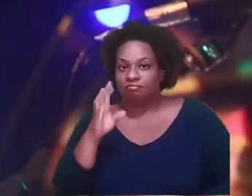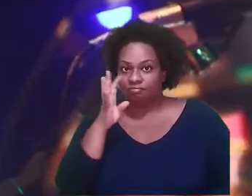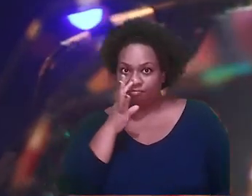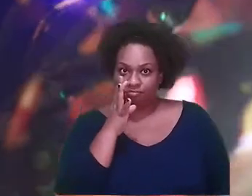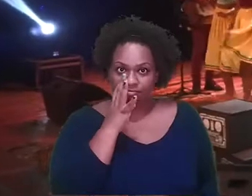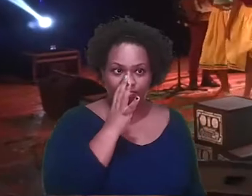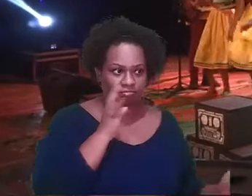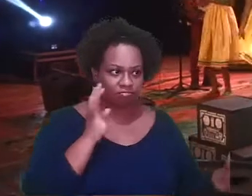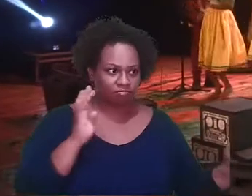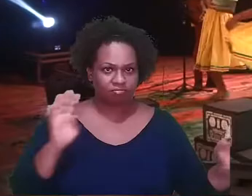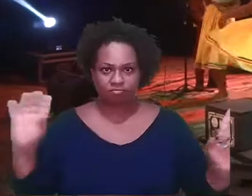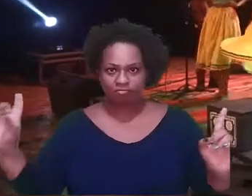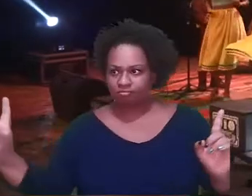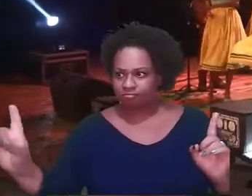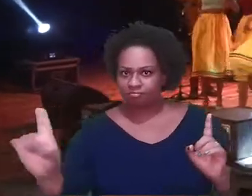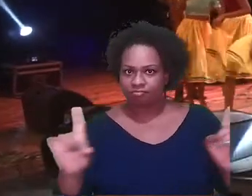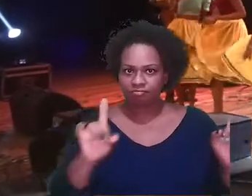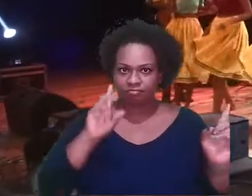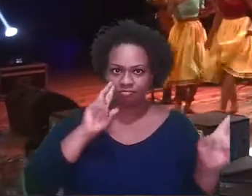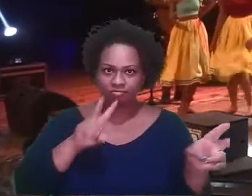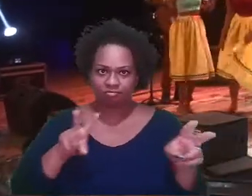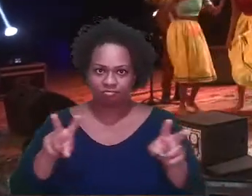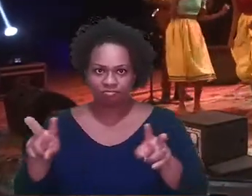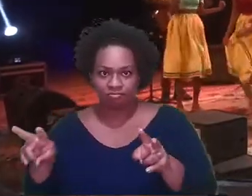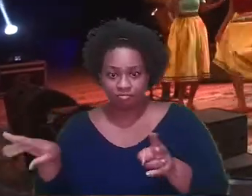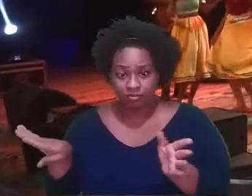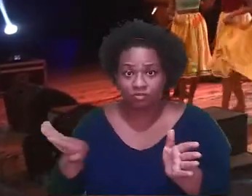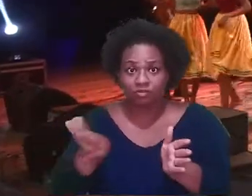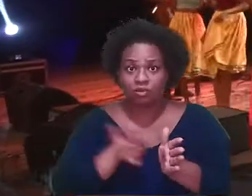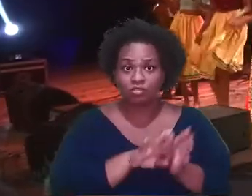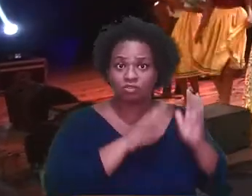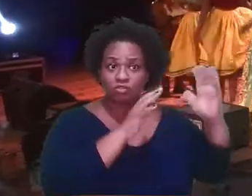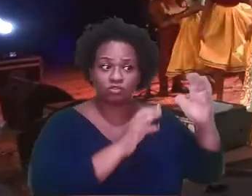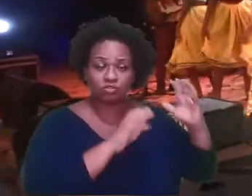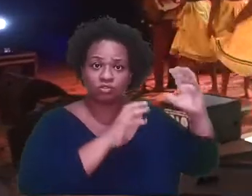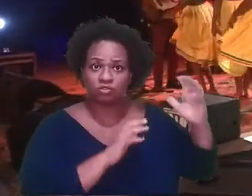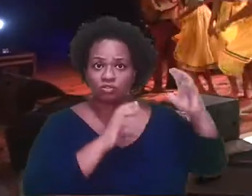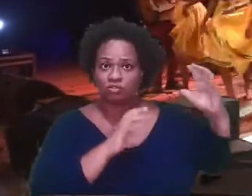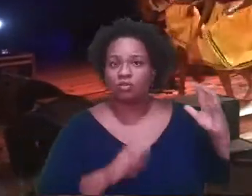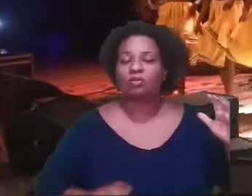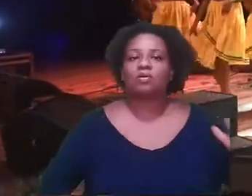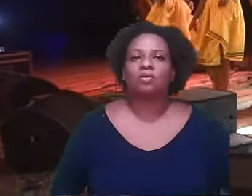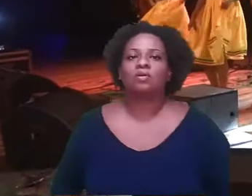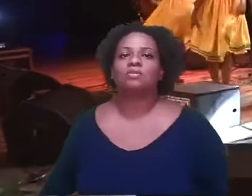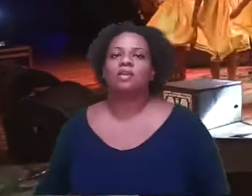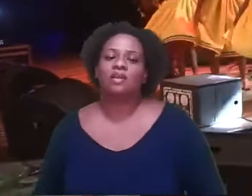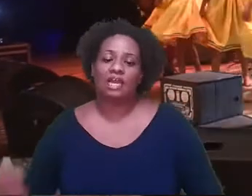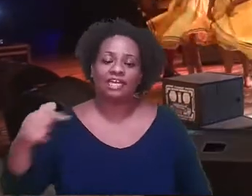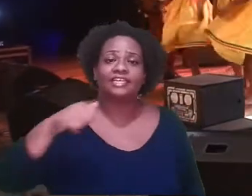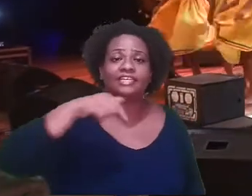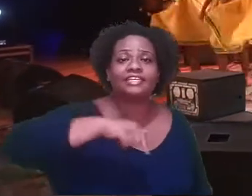querendo a mazuca dançar. Quando mexe, quando chega, o corpo vai vadear. Vem aqui